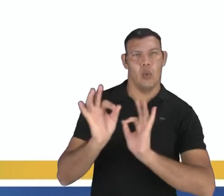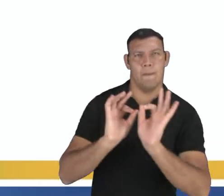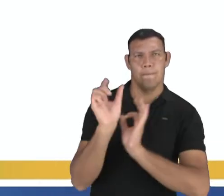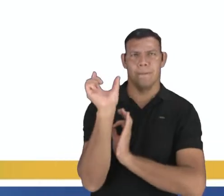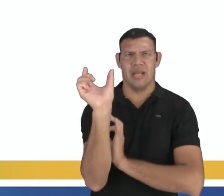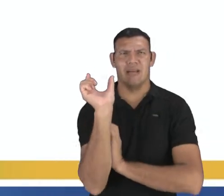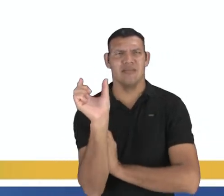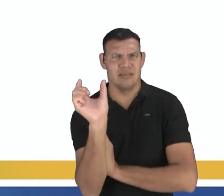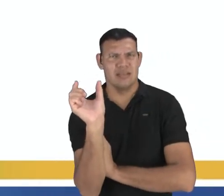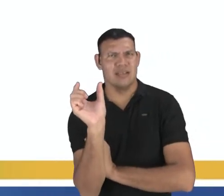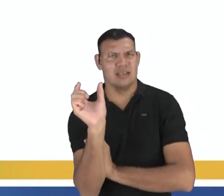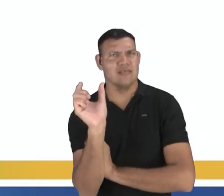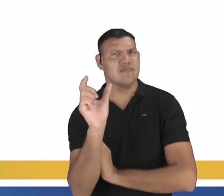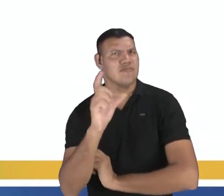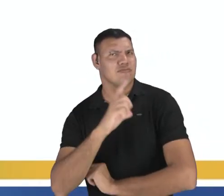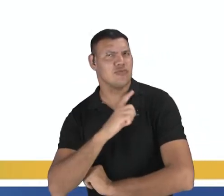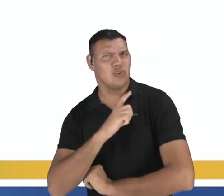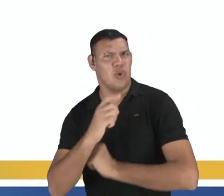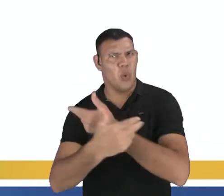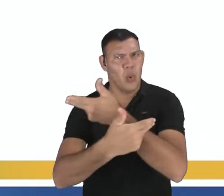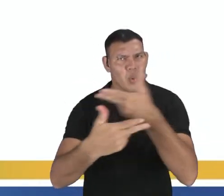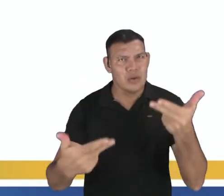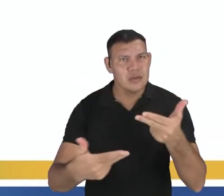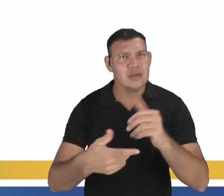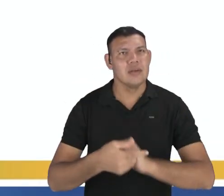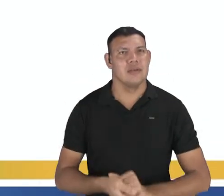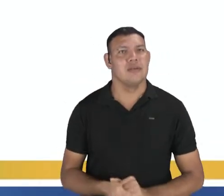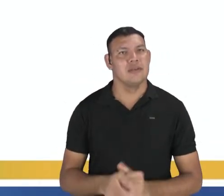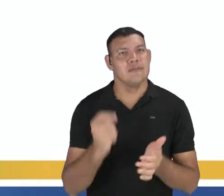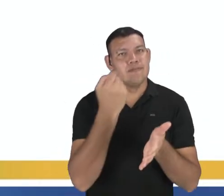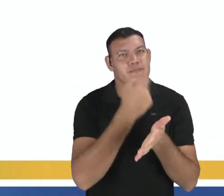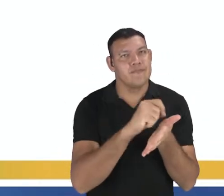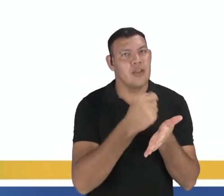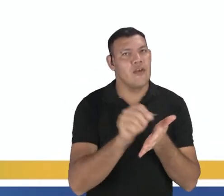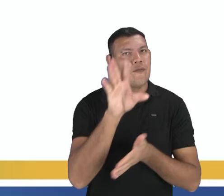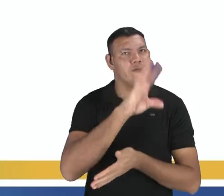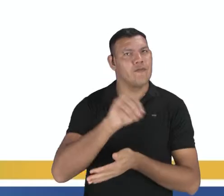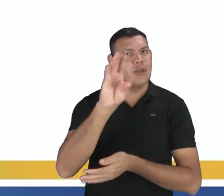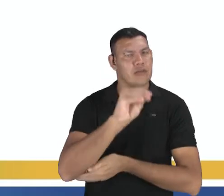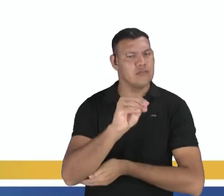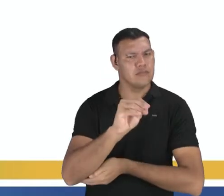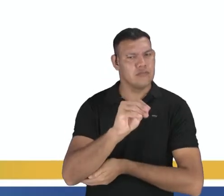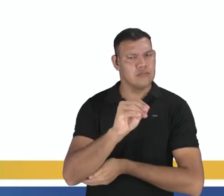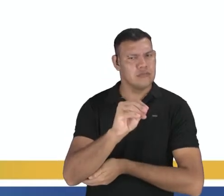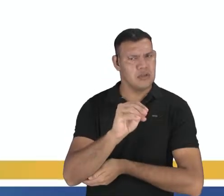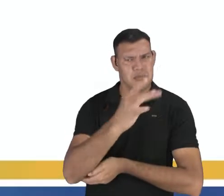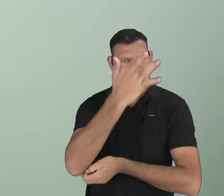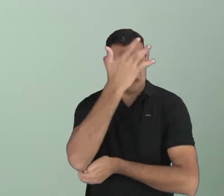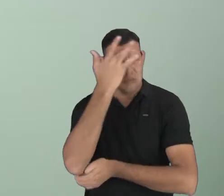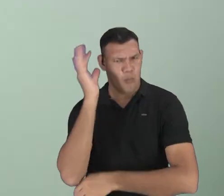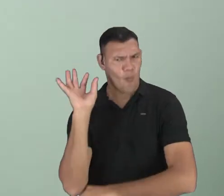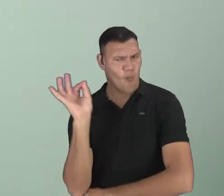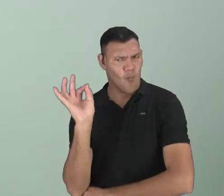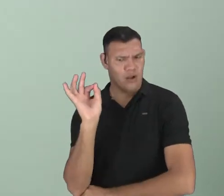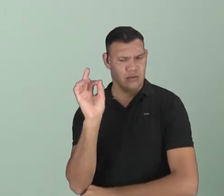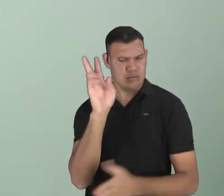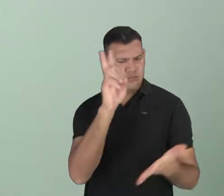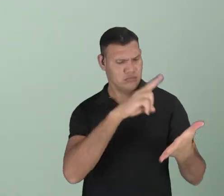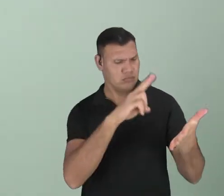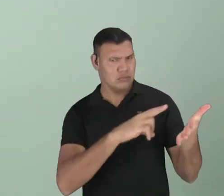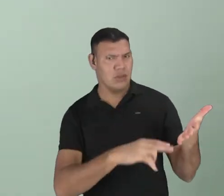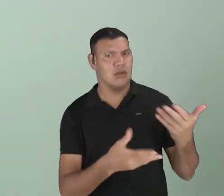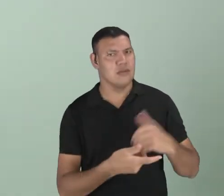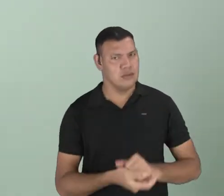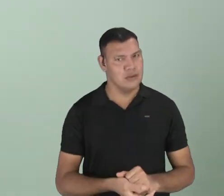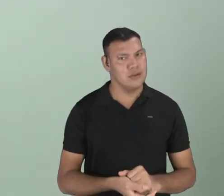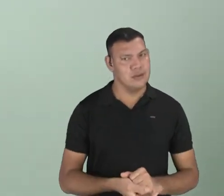coisa. Se eu fosse escrever como fala, ninguém me lia. Graciliano Ramos. Então, o Graciliano aí, ele está explicando